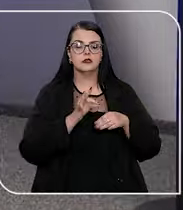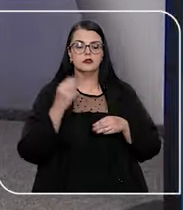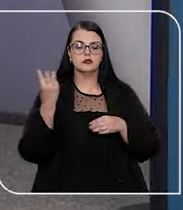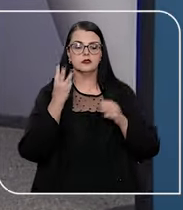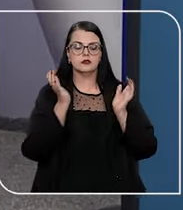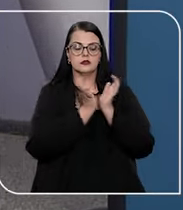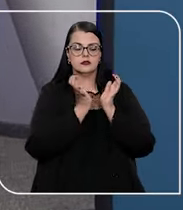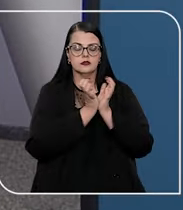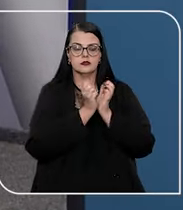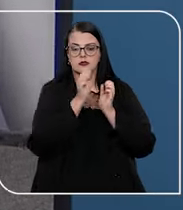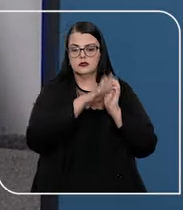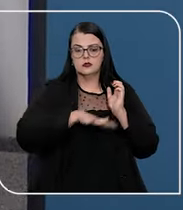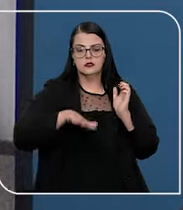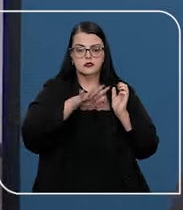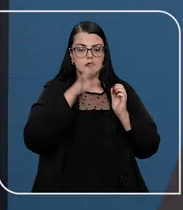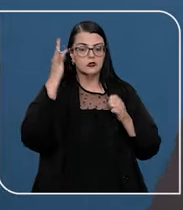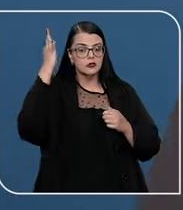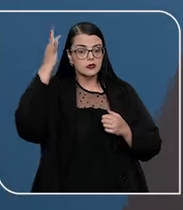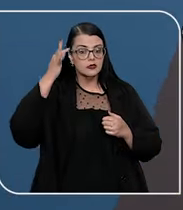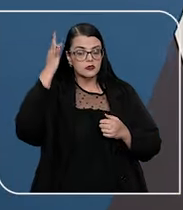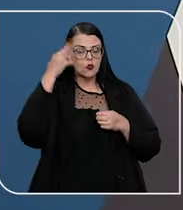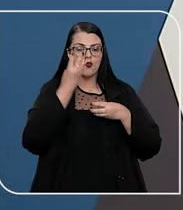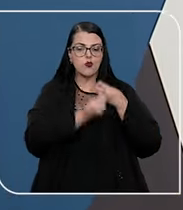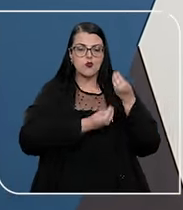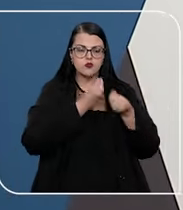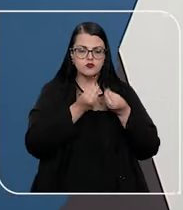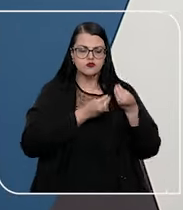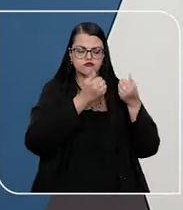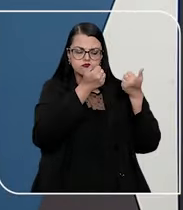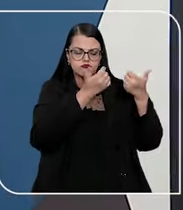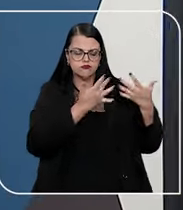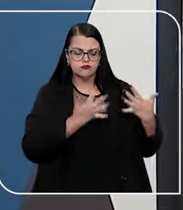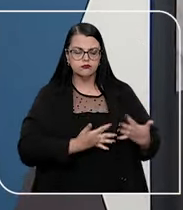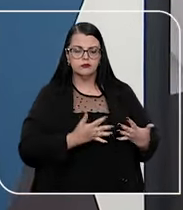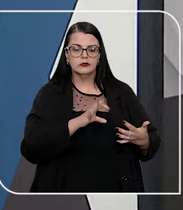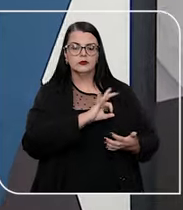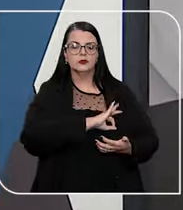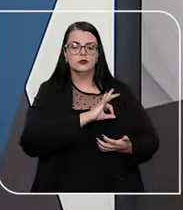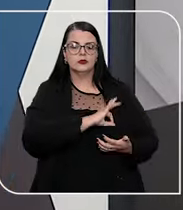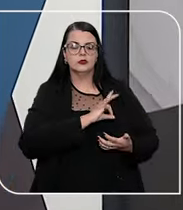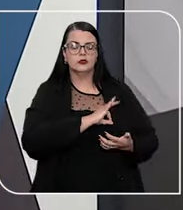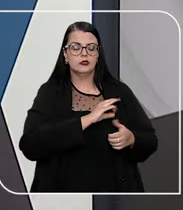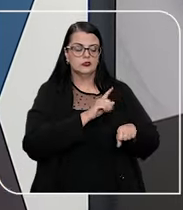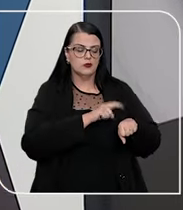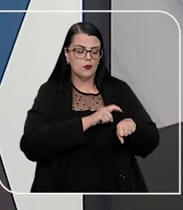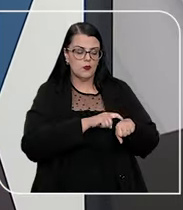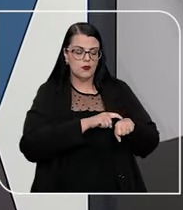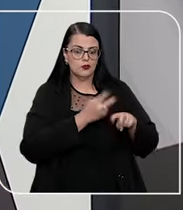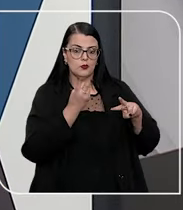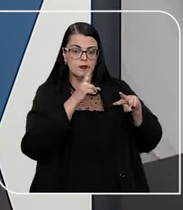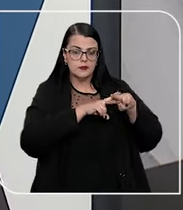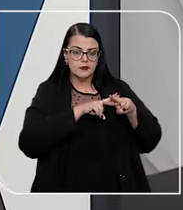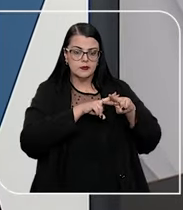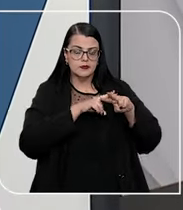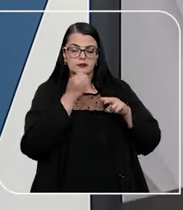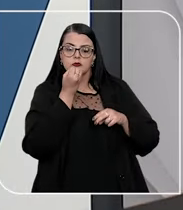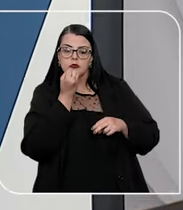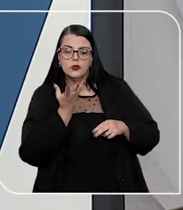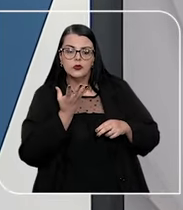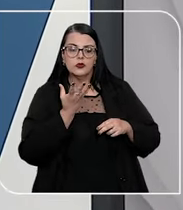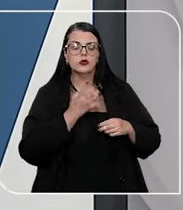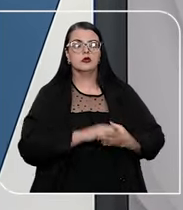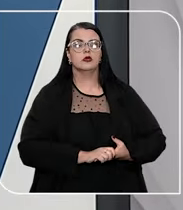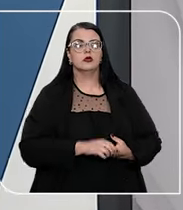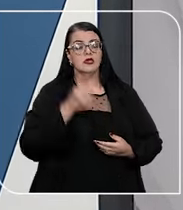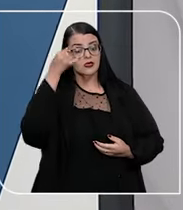ministros da terceira sessão definiram teses sobre confissões feitas à polícia durante a prisão o objetivo